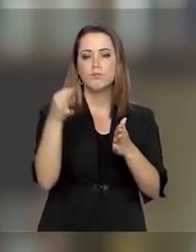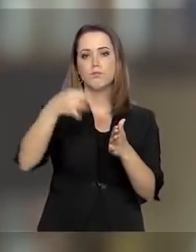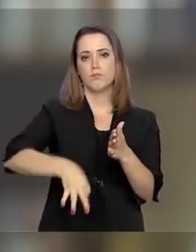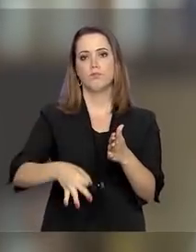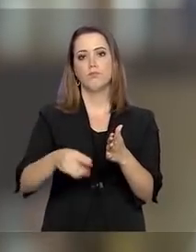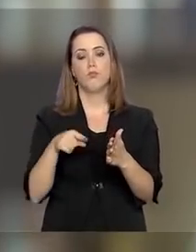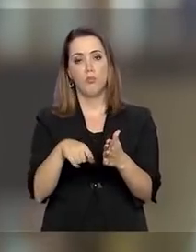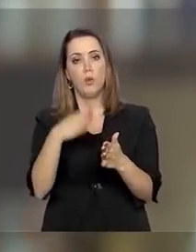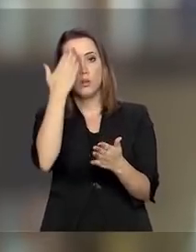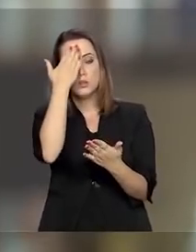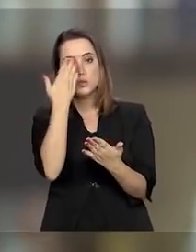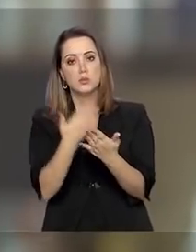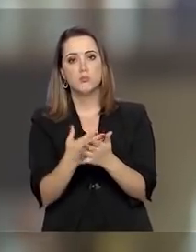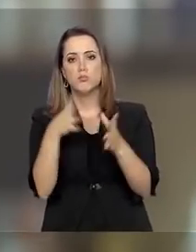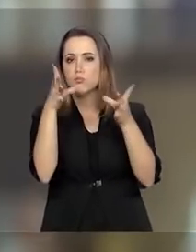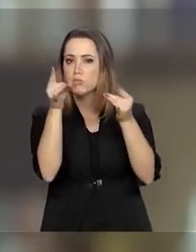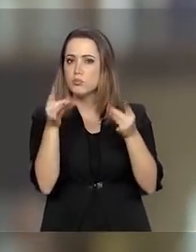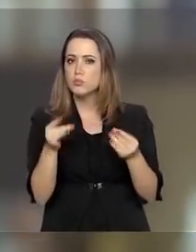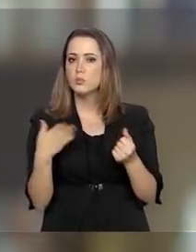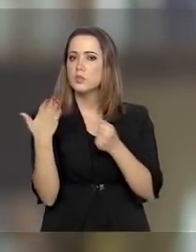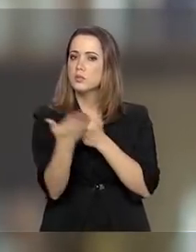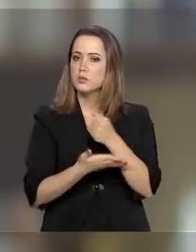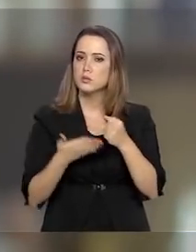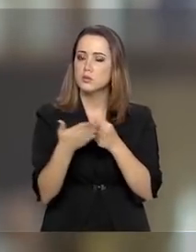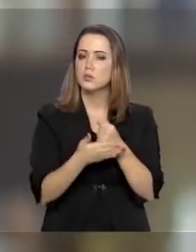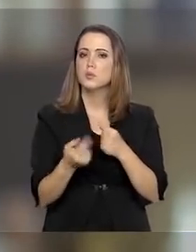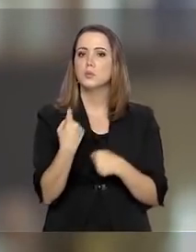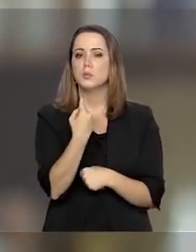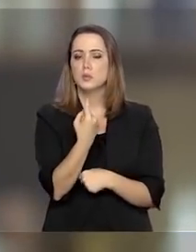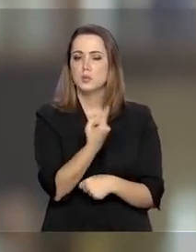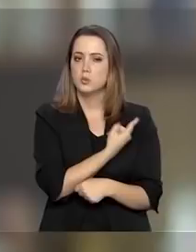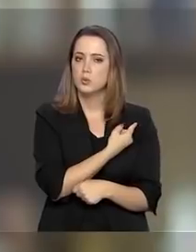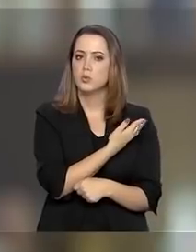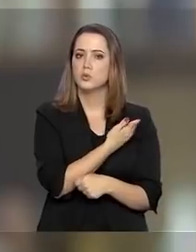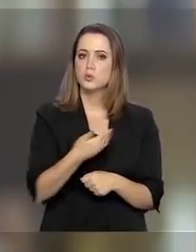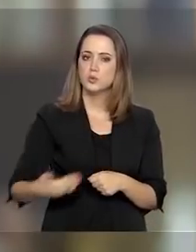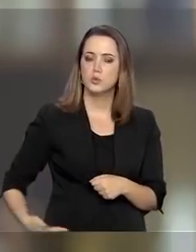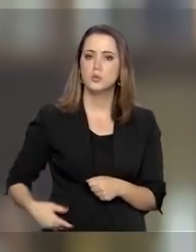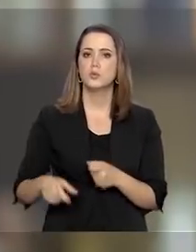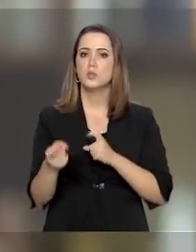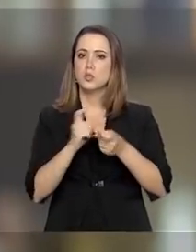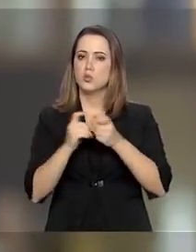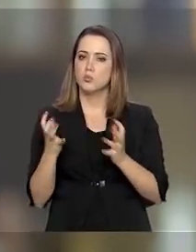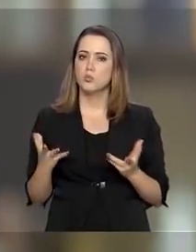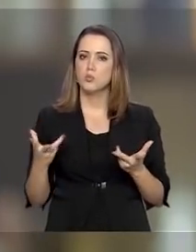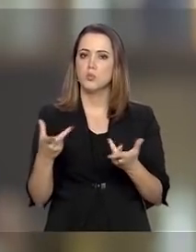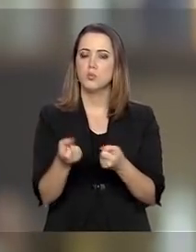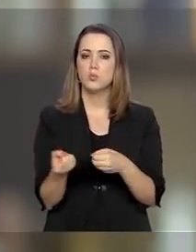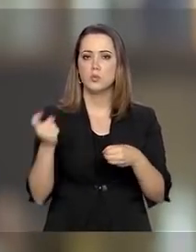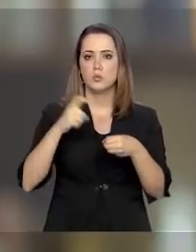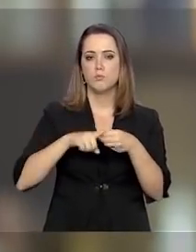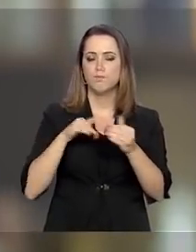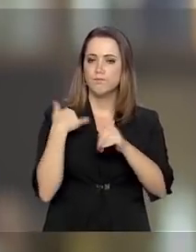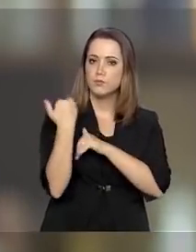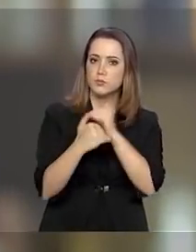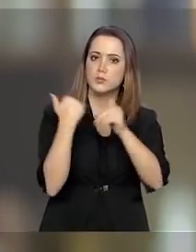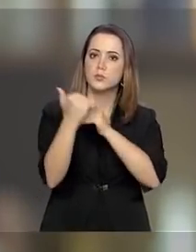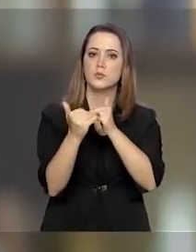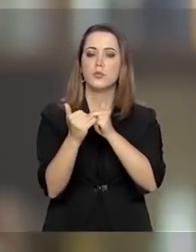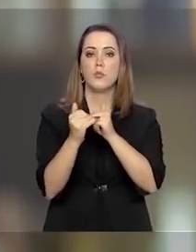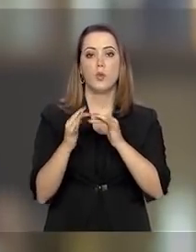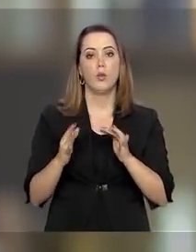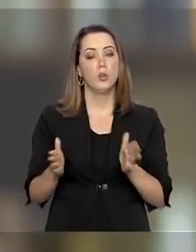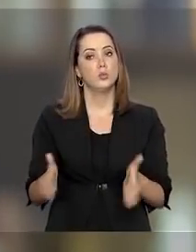sob essa crença destaco os alicerces de nosso governo eficiência administrativa retomada do crescimento